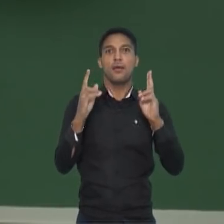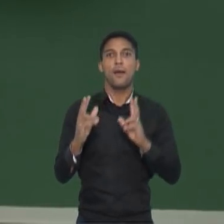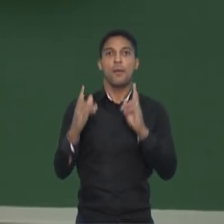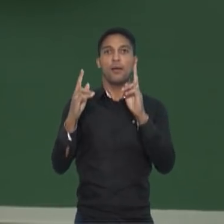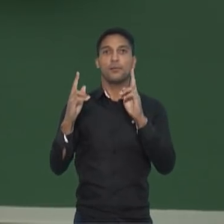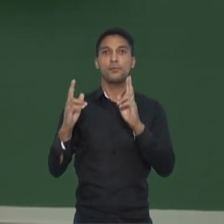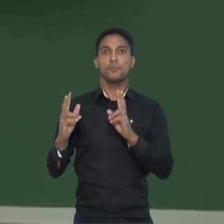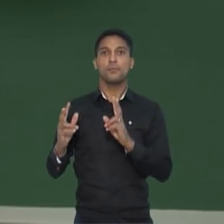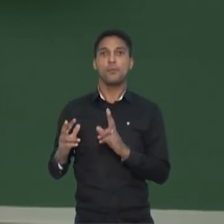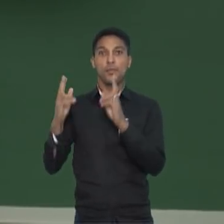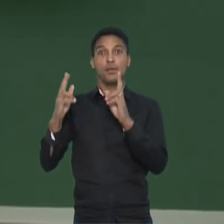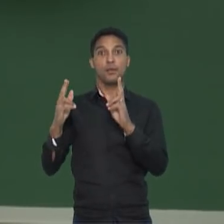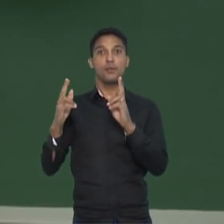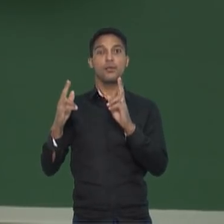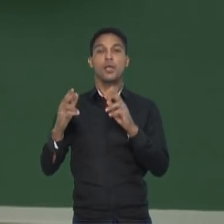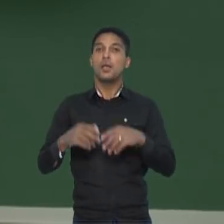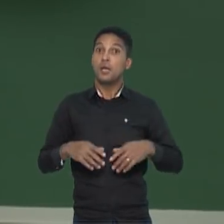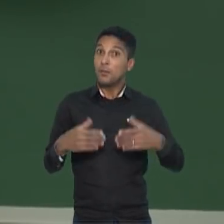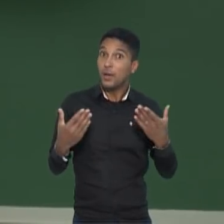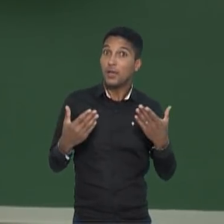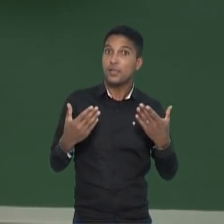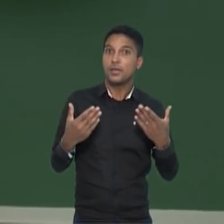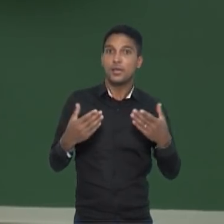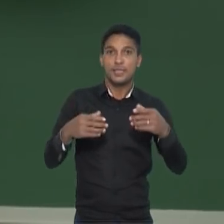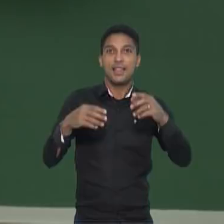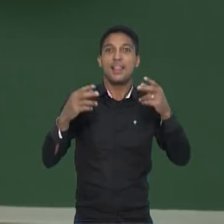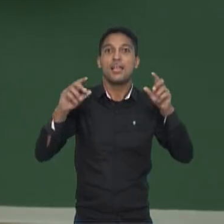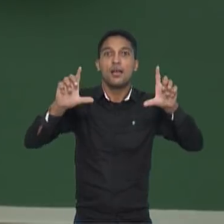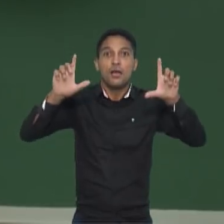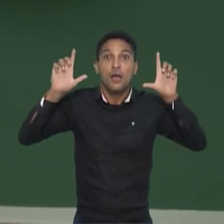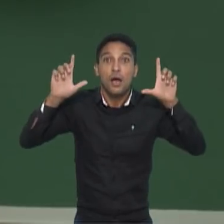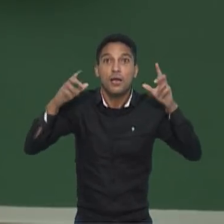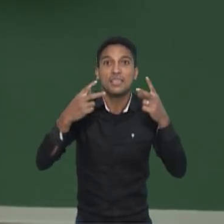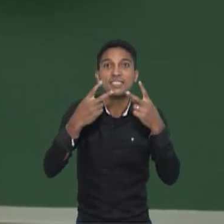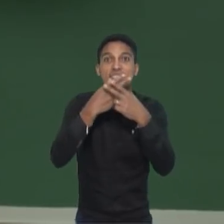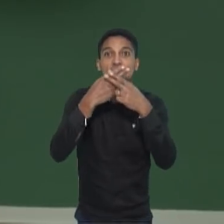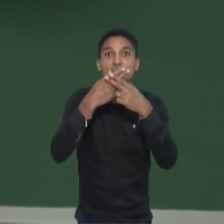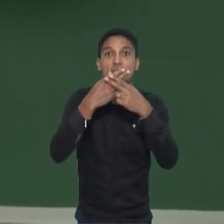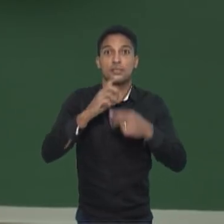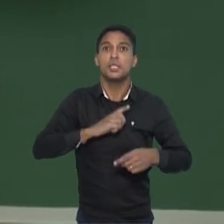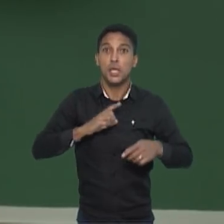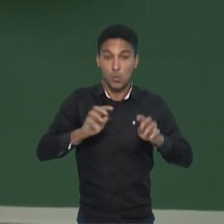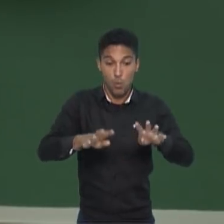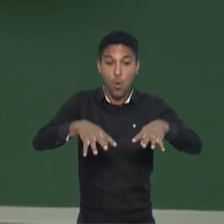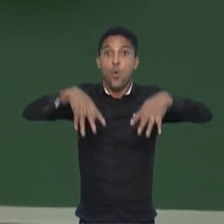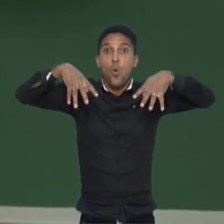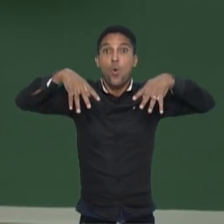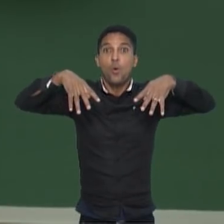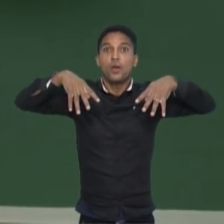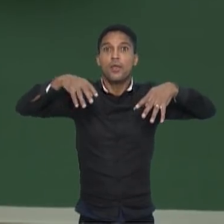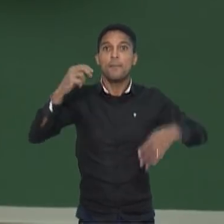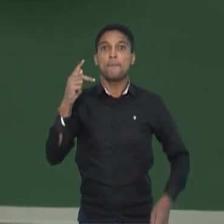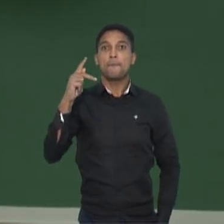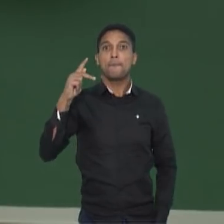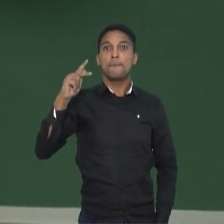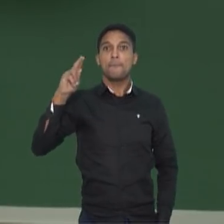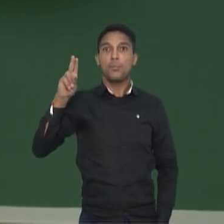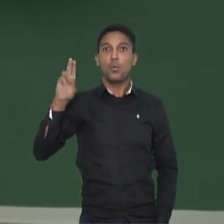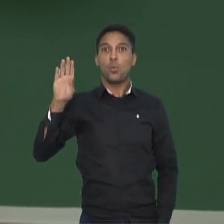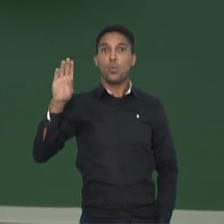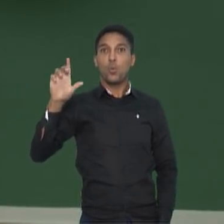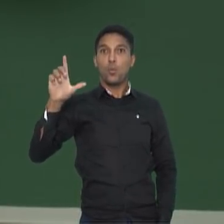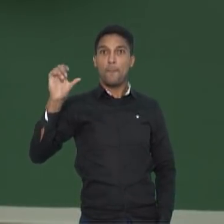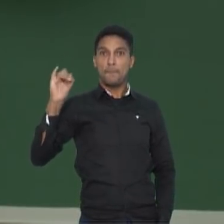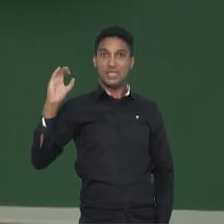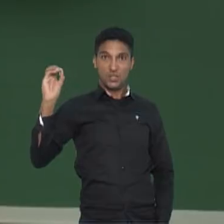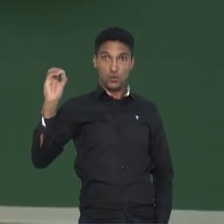mais público hoje em dia uma série do que a maioria dos filmes. Então, tanto é que se faz sequências de filmes, por